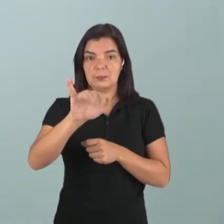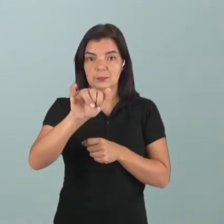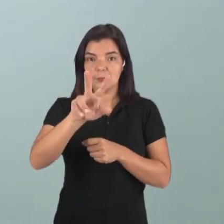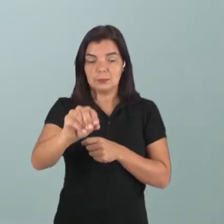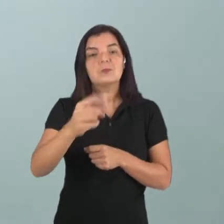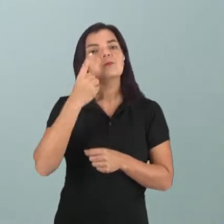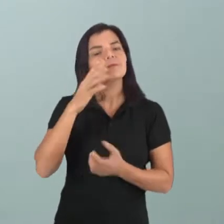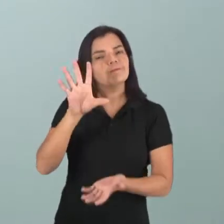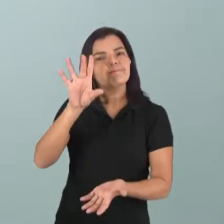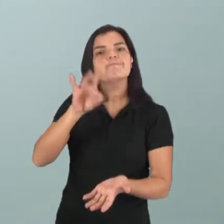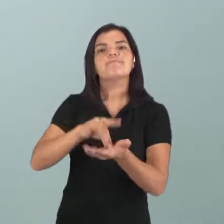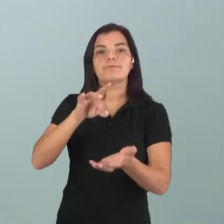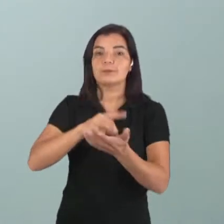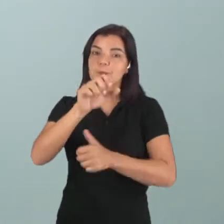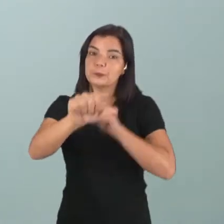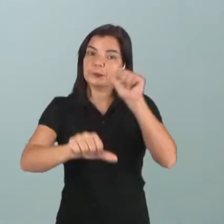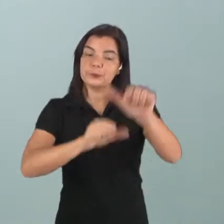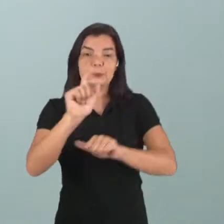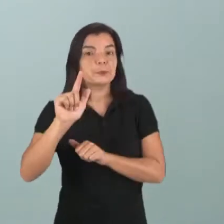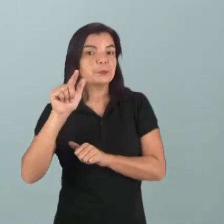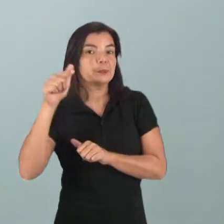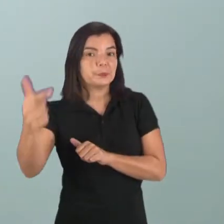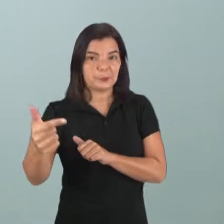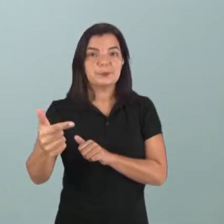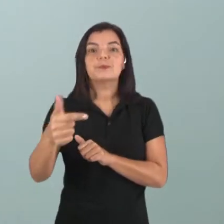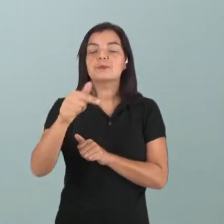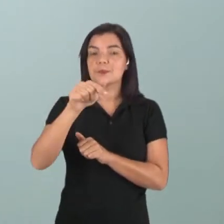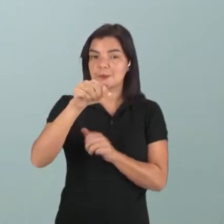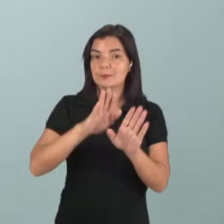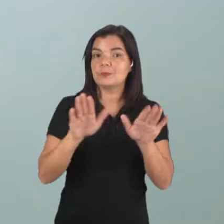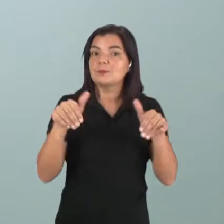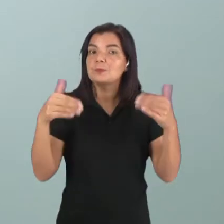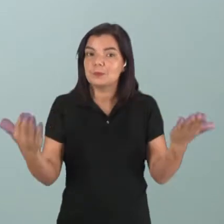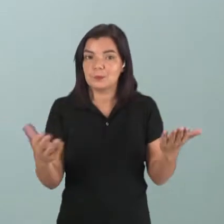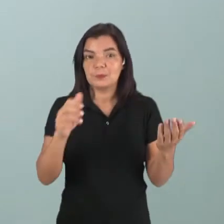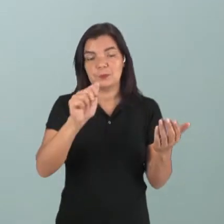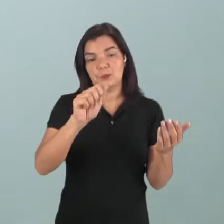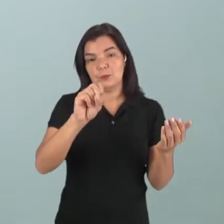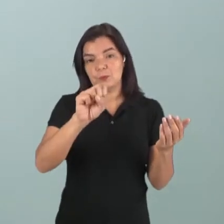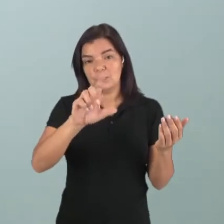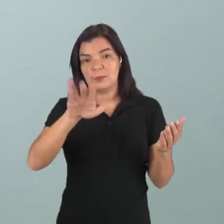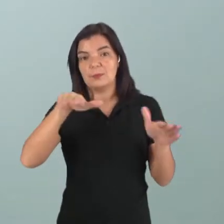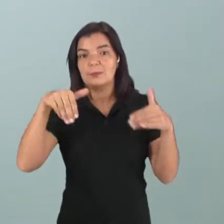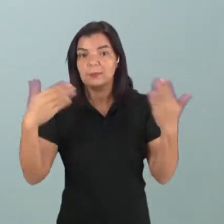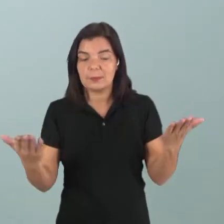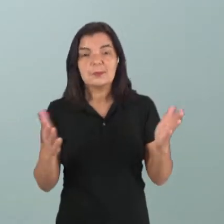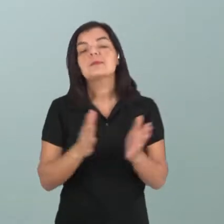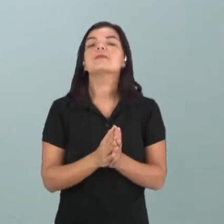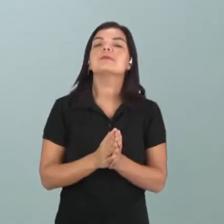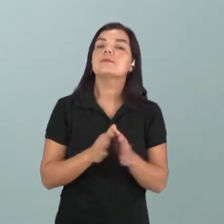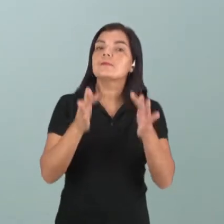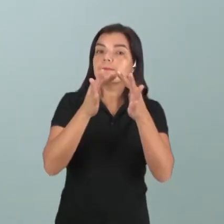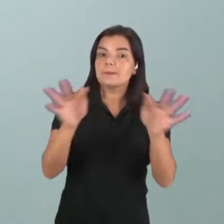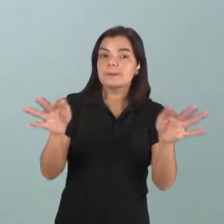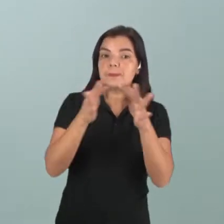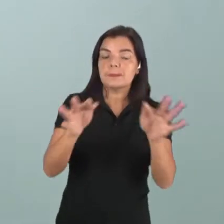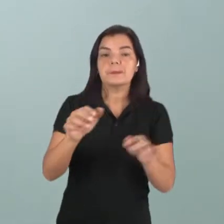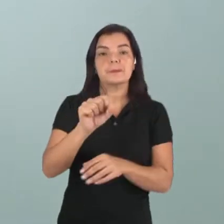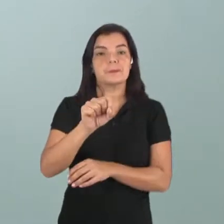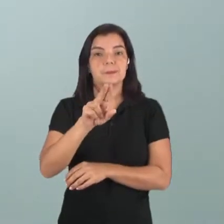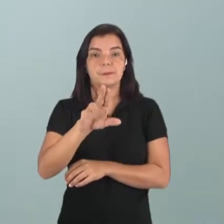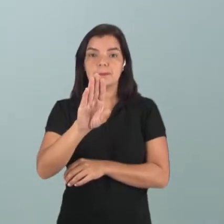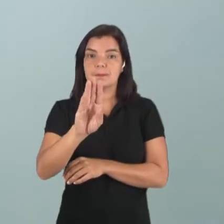para confirmar eu troquei por outro pronome relativo, que era o qual ou as quais. E no caso das orações subordinadas, quando eu tenho